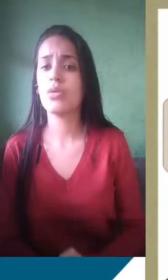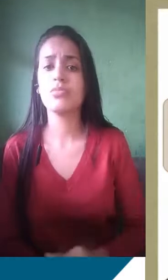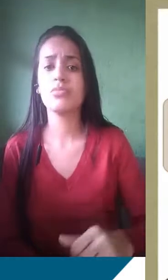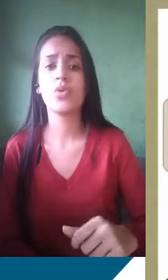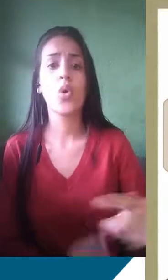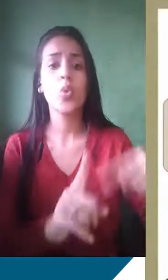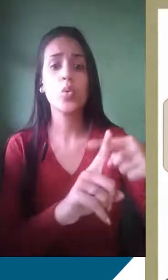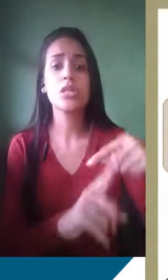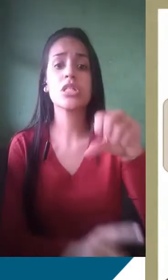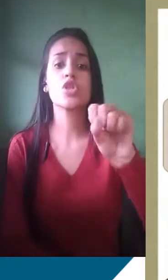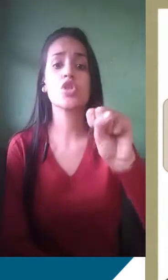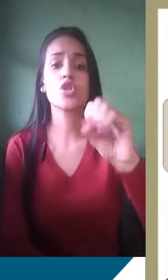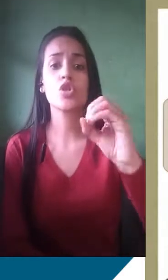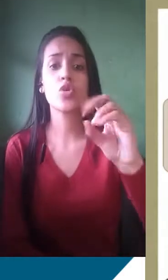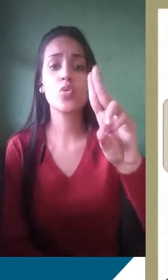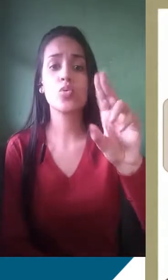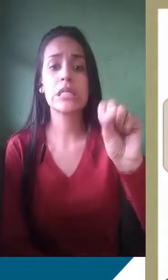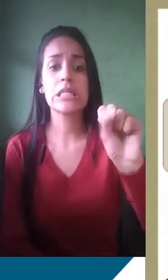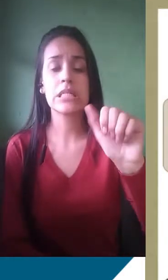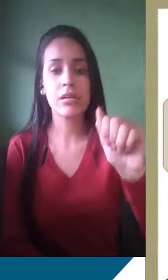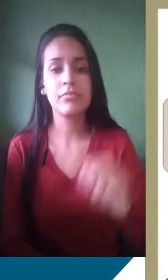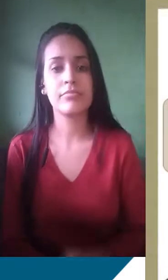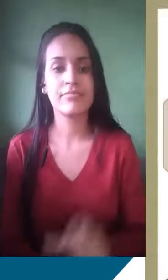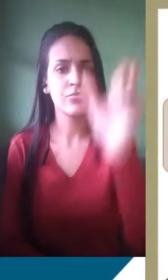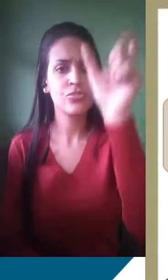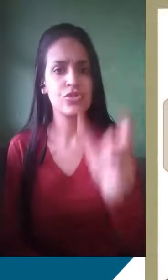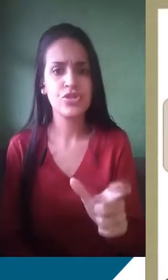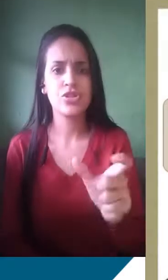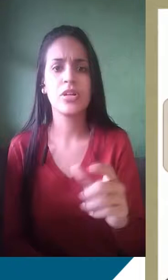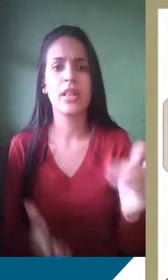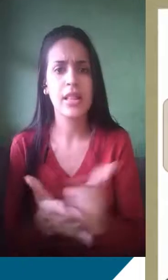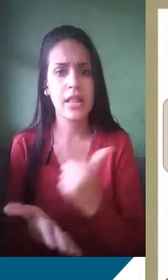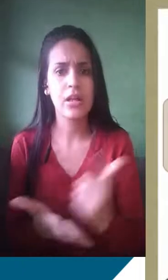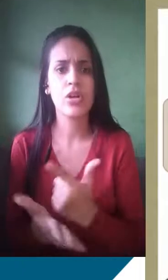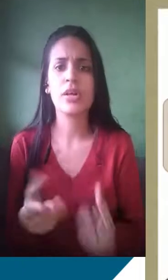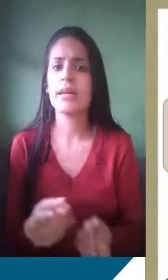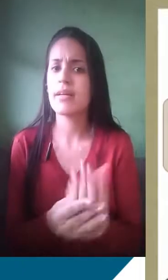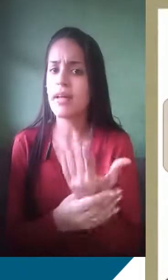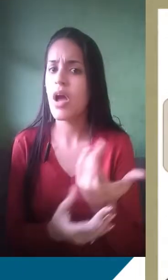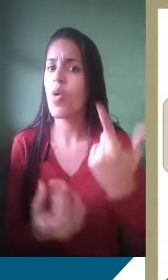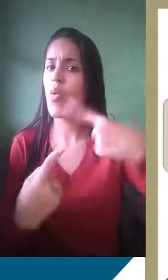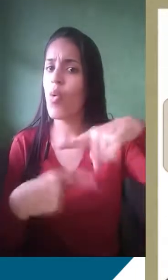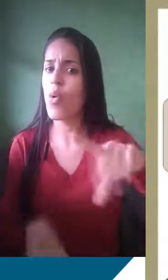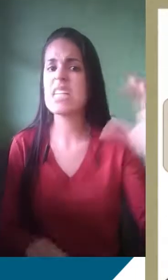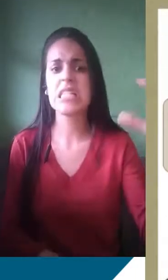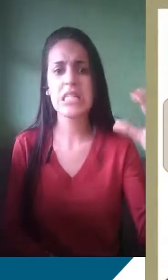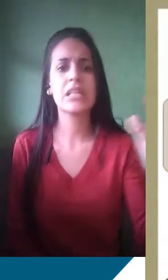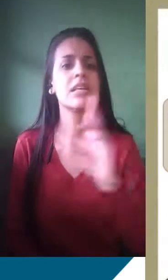poeta Cruz e Souza. Esse estilo literário surge como uma reação